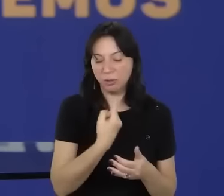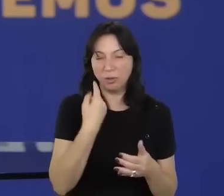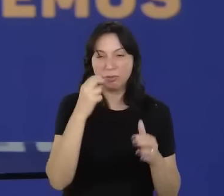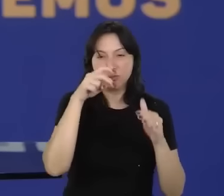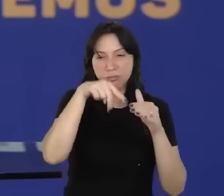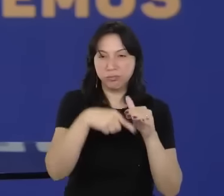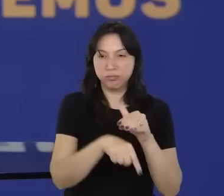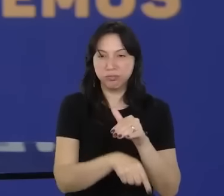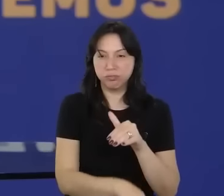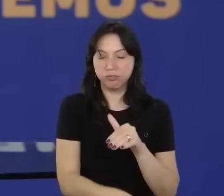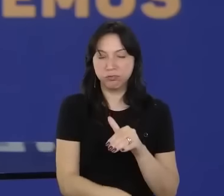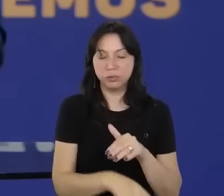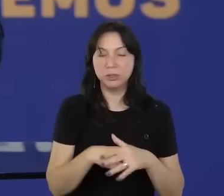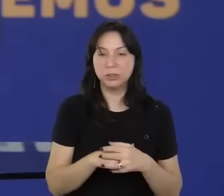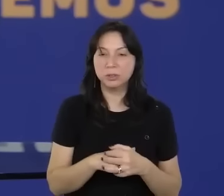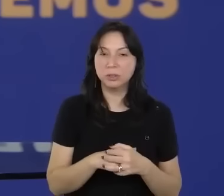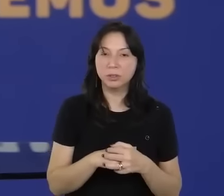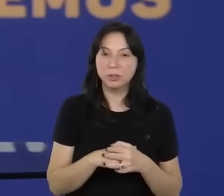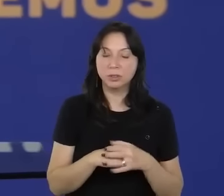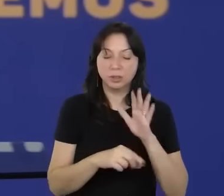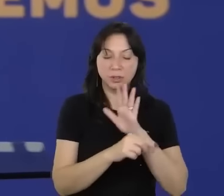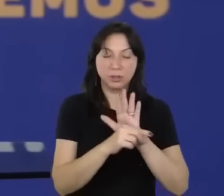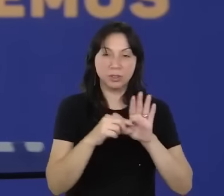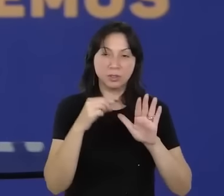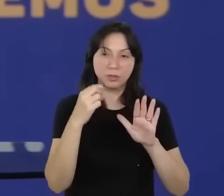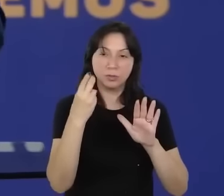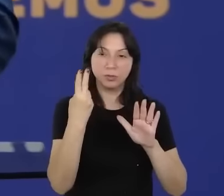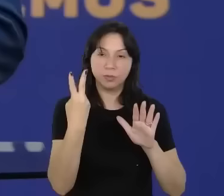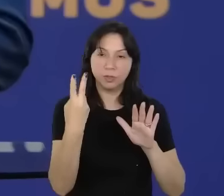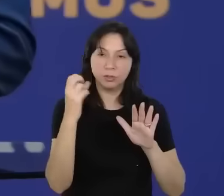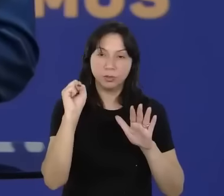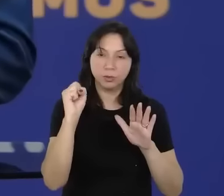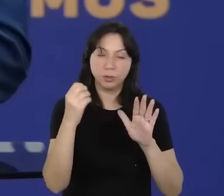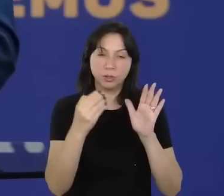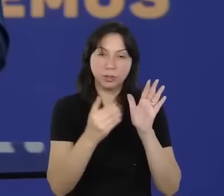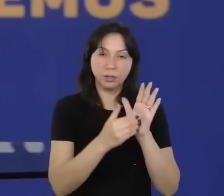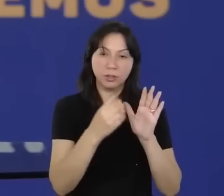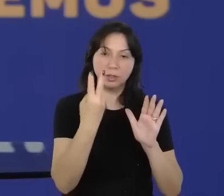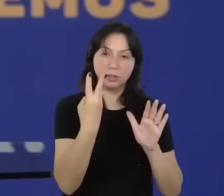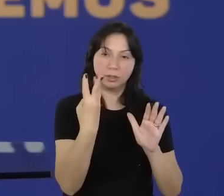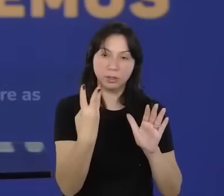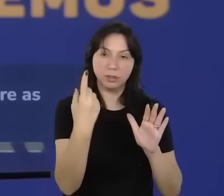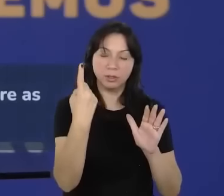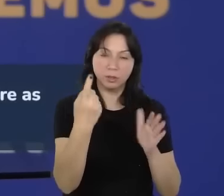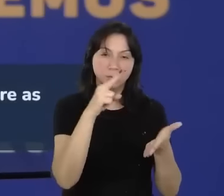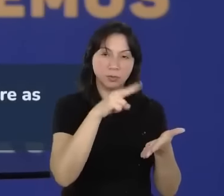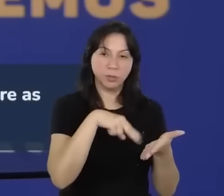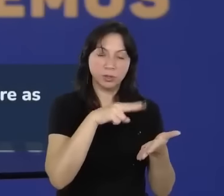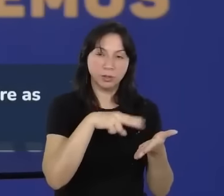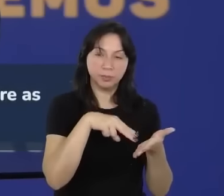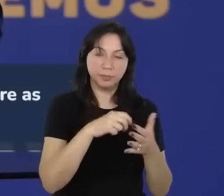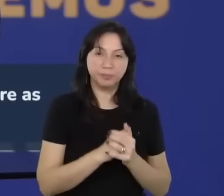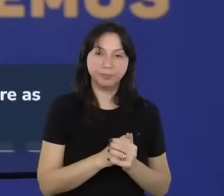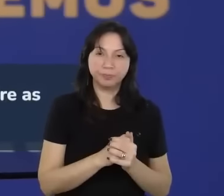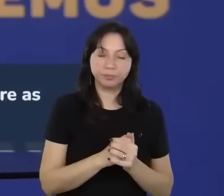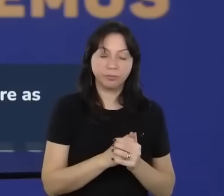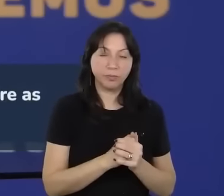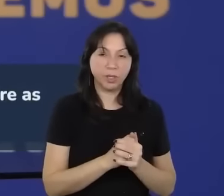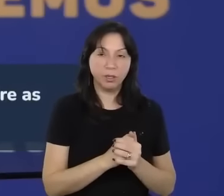veja comigo o verso 28 ao 31 Leia comigo esses versos 28 ao 31 vamos juntos